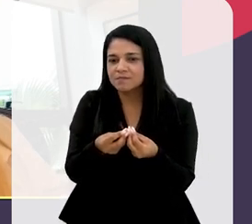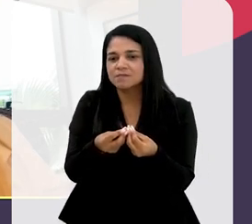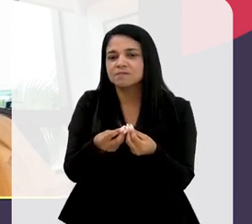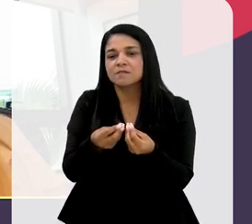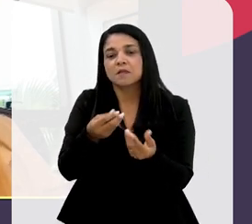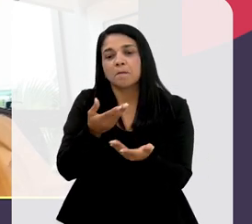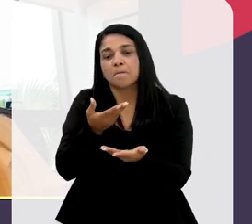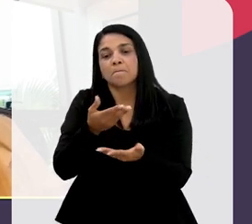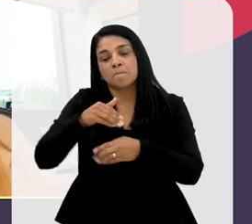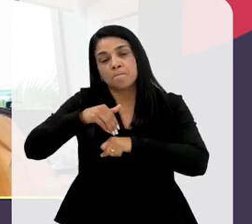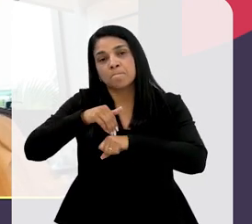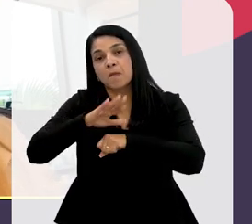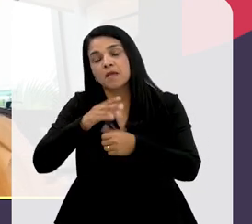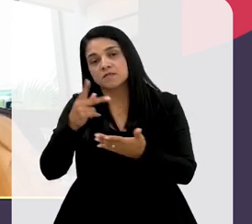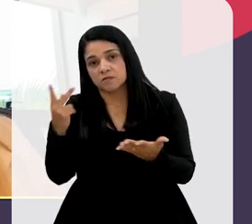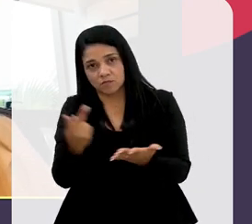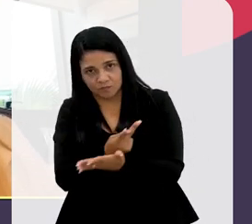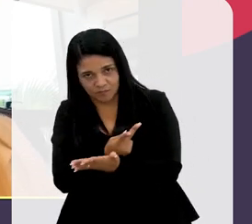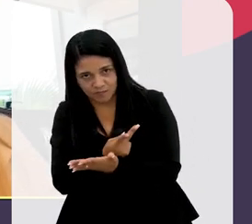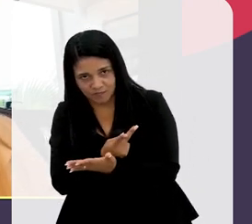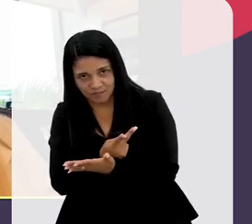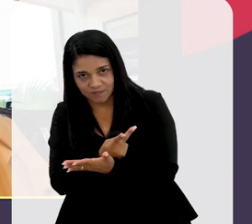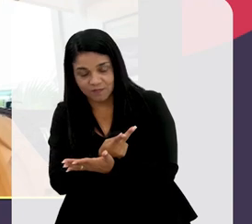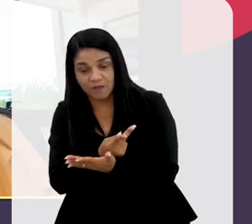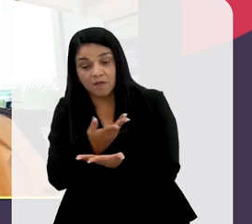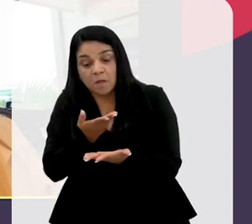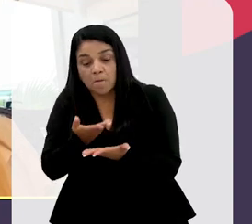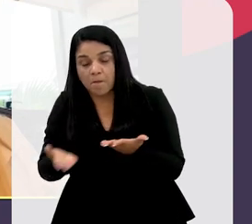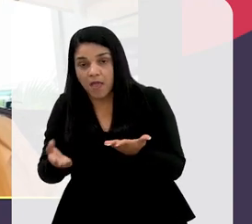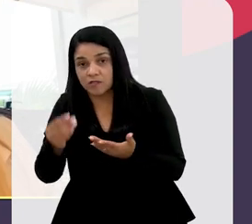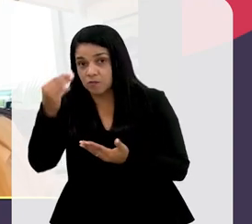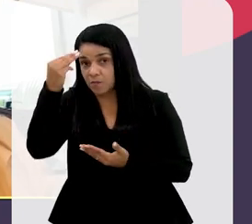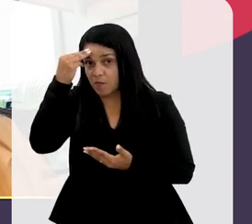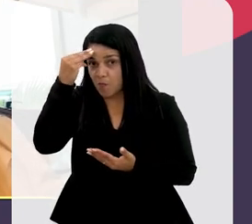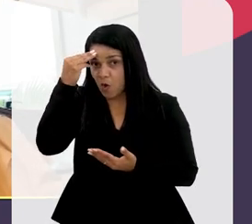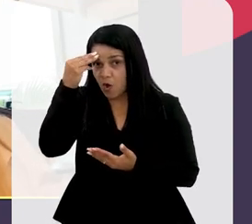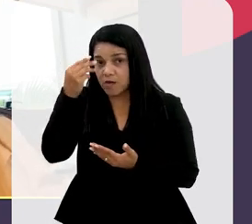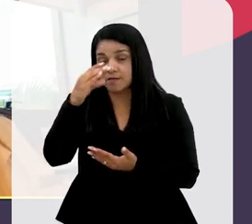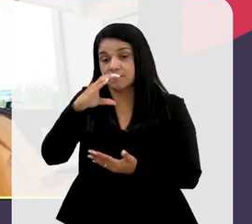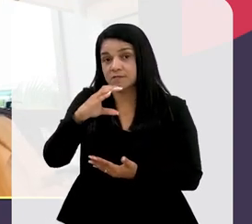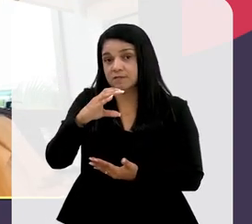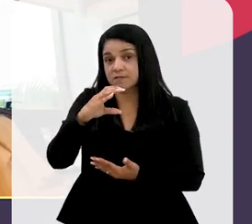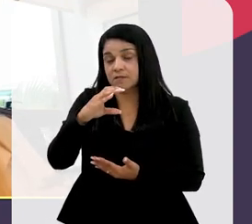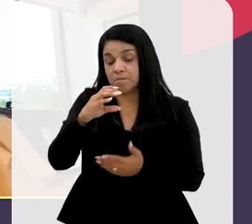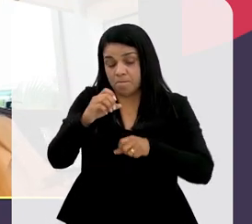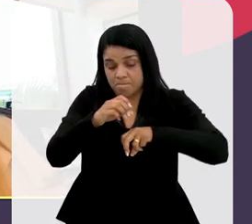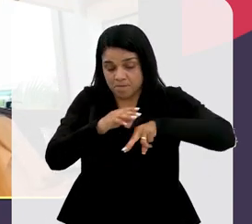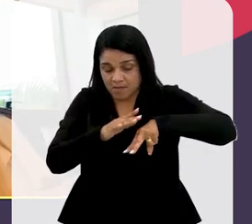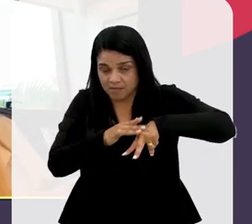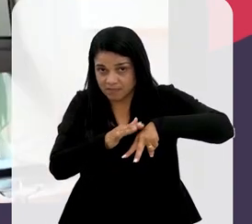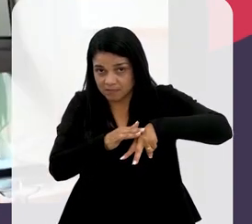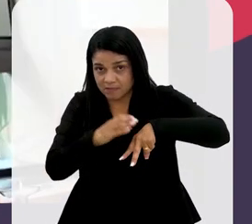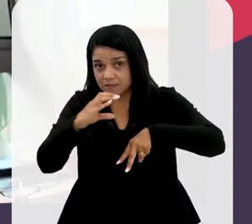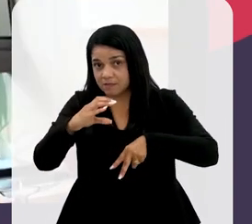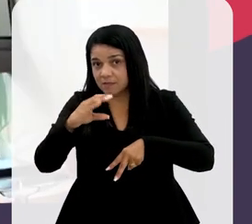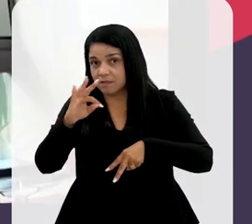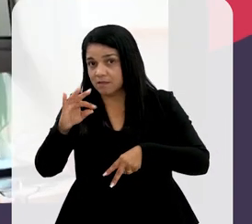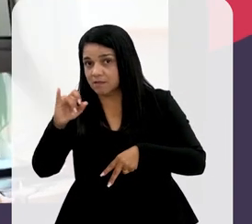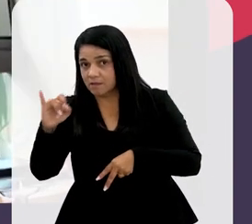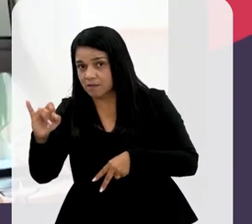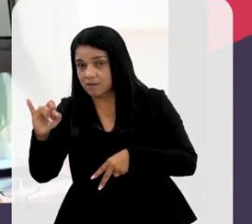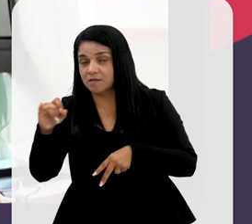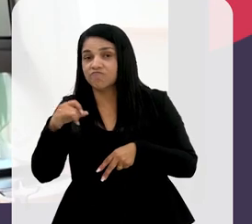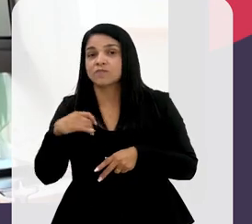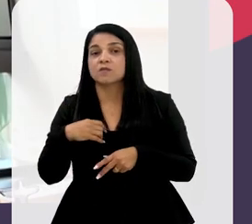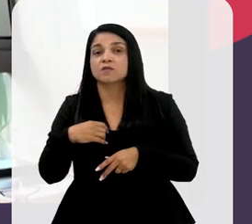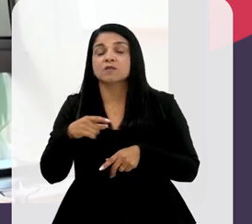para disfunção de memória em pacientes que vão para o CTI, que têm quadros graves, que